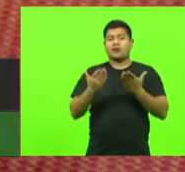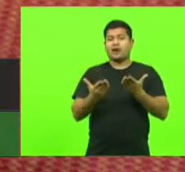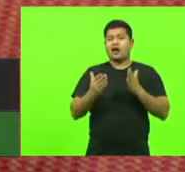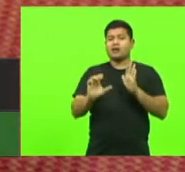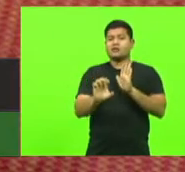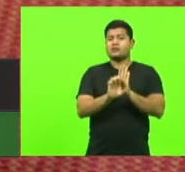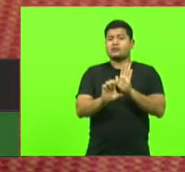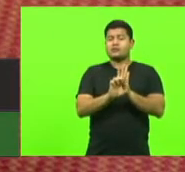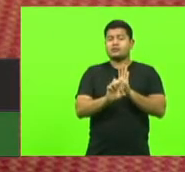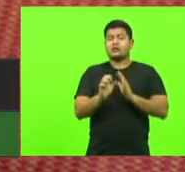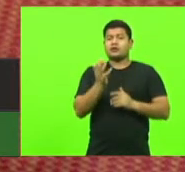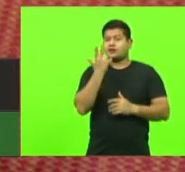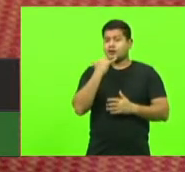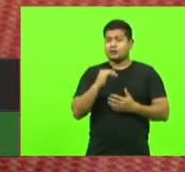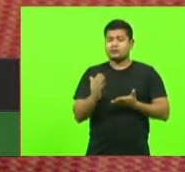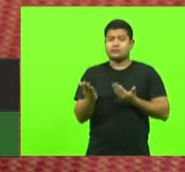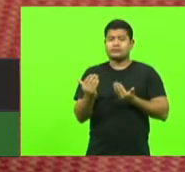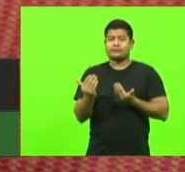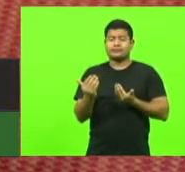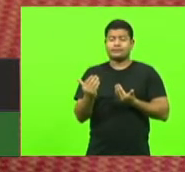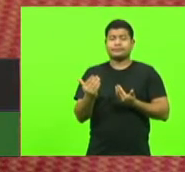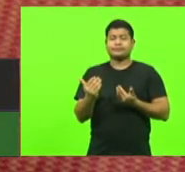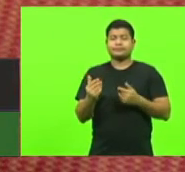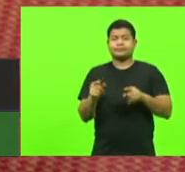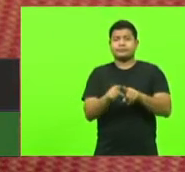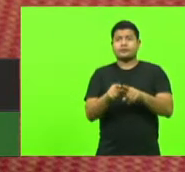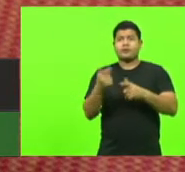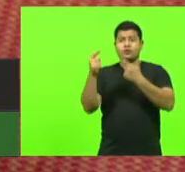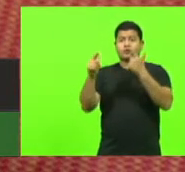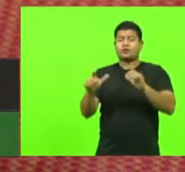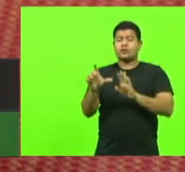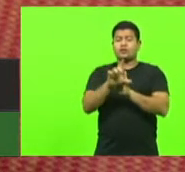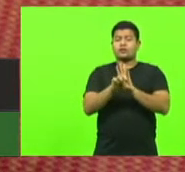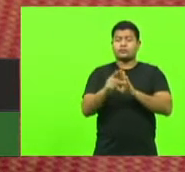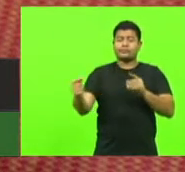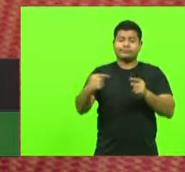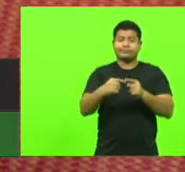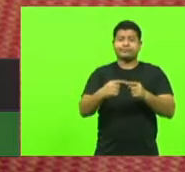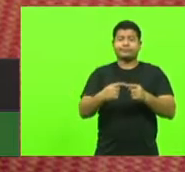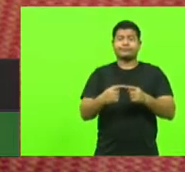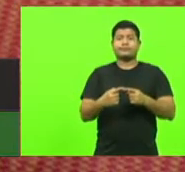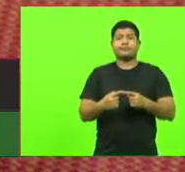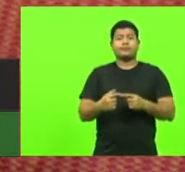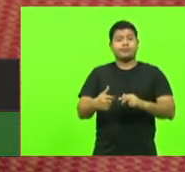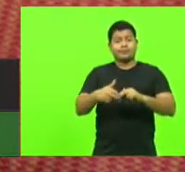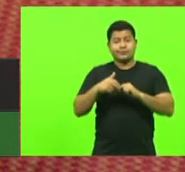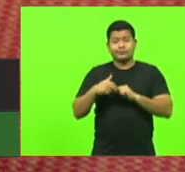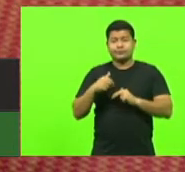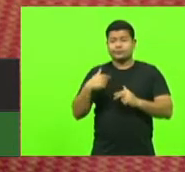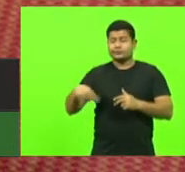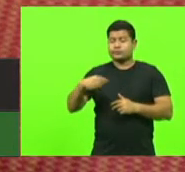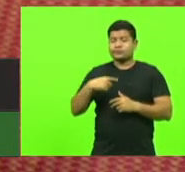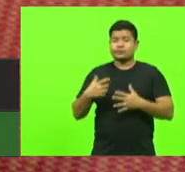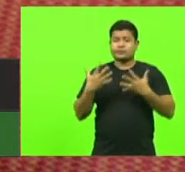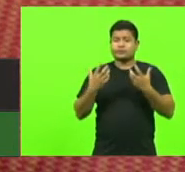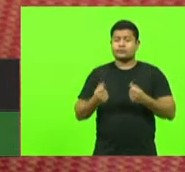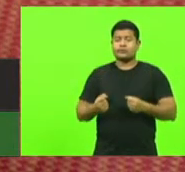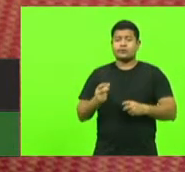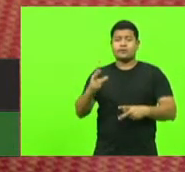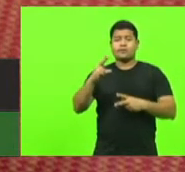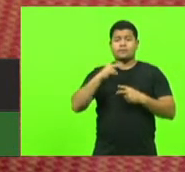e outras legislações ali. Então, foi só por esse motivo, no mérito